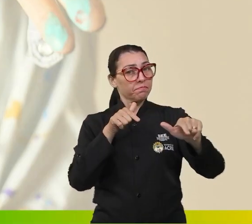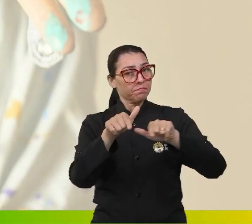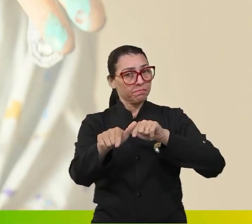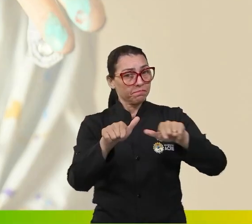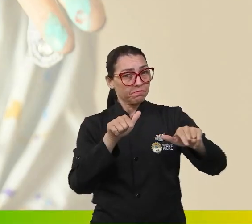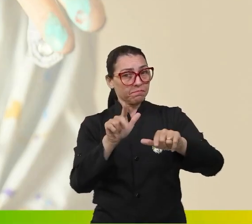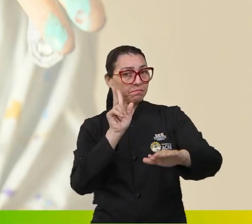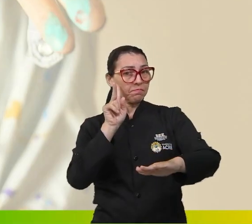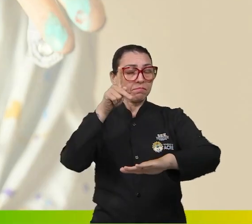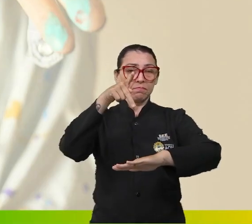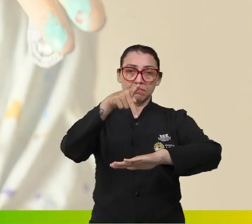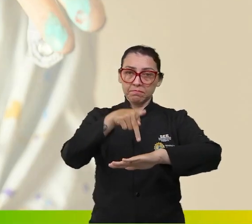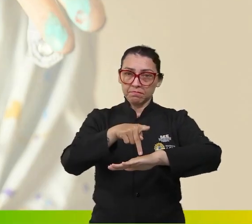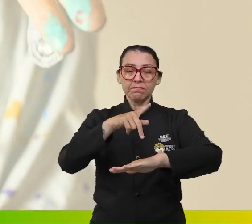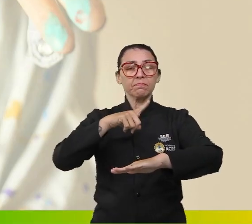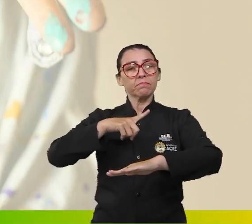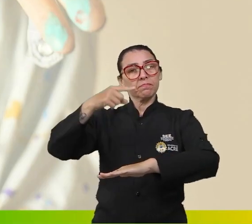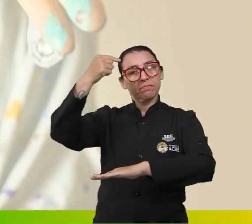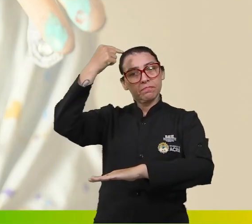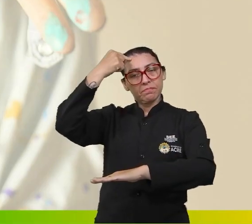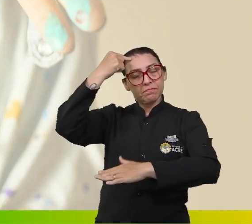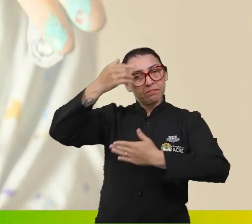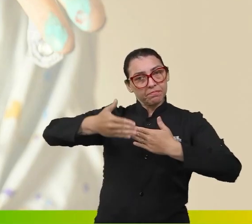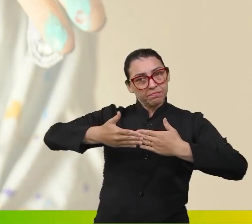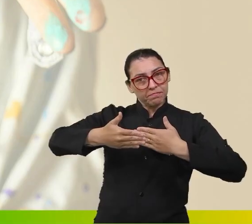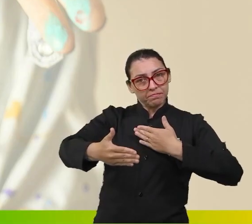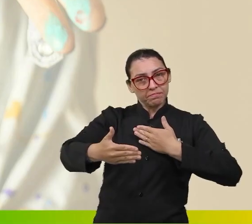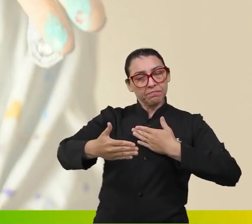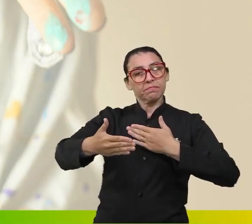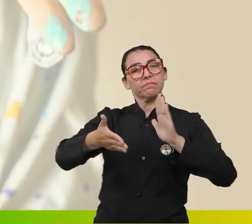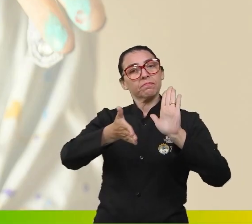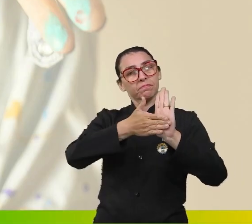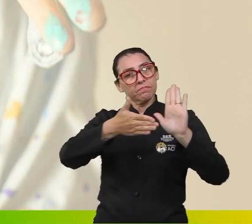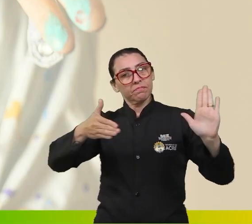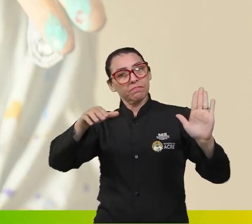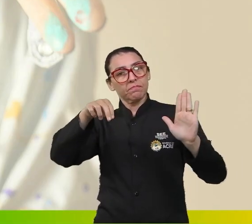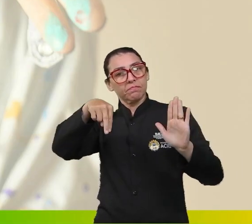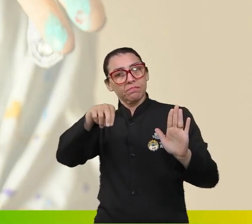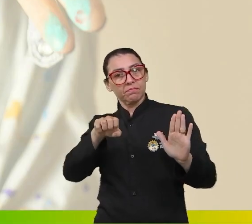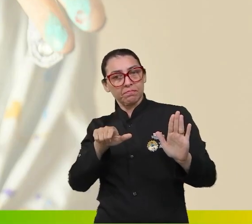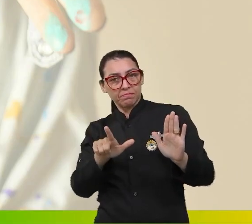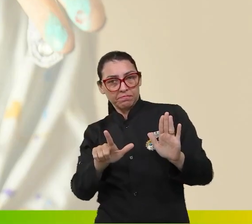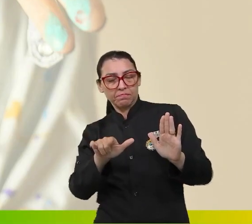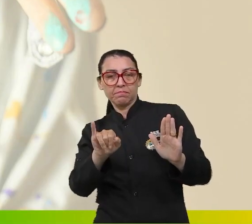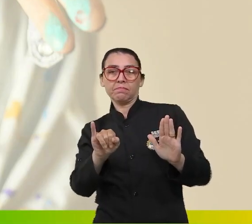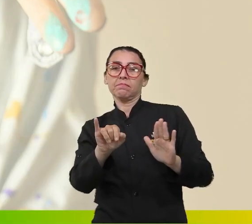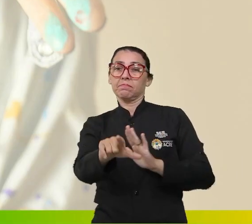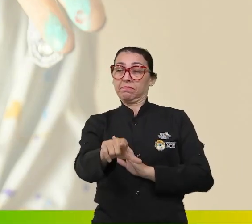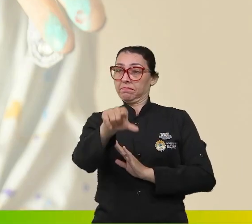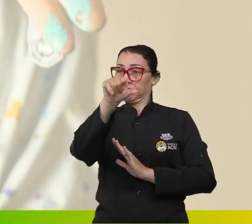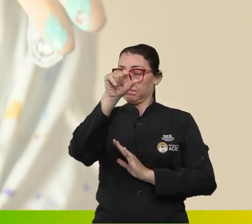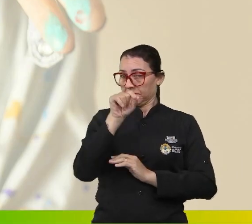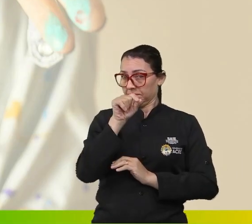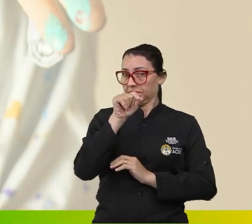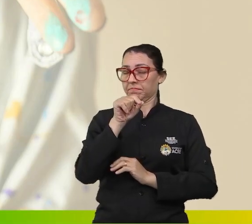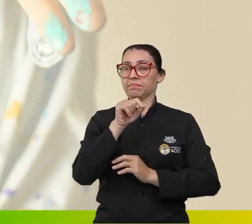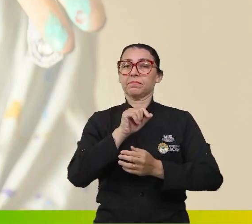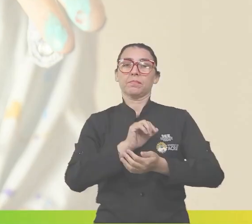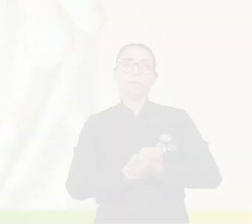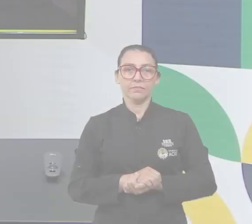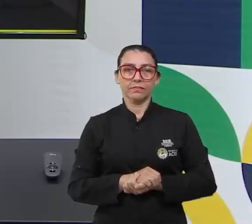Então, tem toda uma reflexão a partir da estética que a Nelly Azevedo escolheu para essa